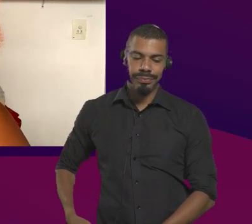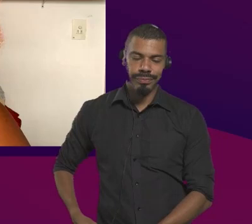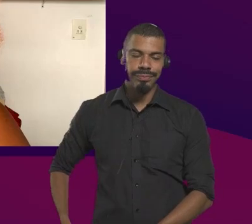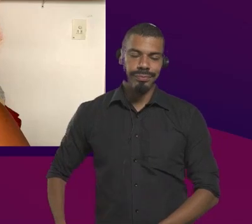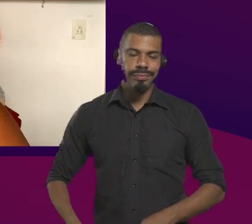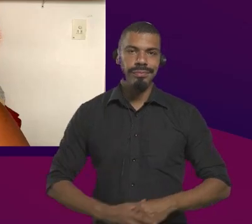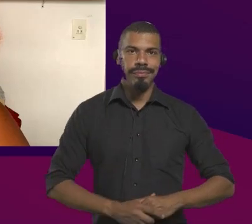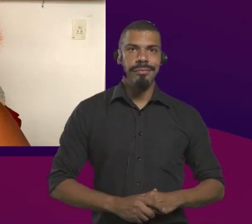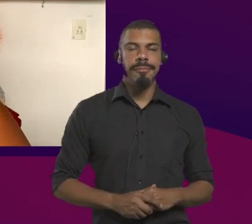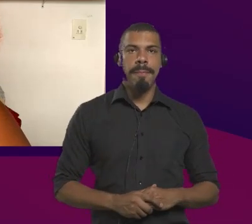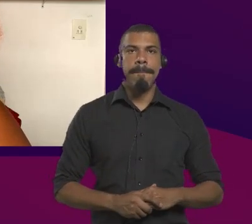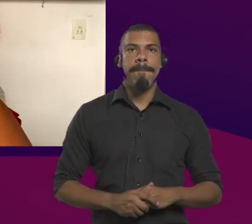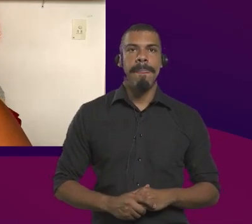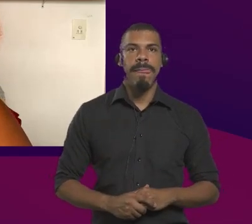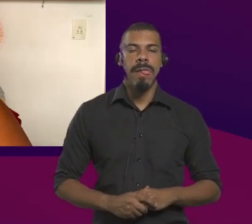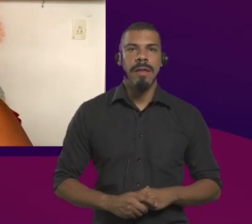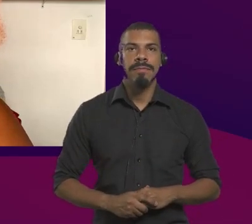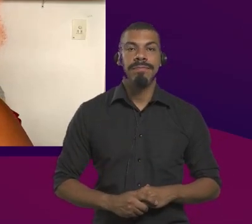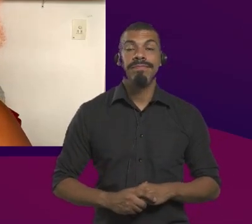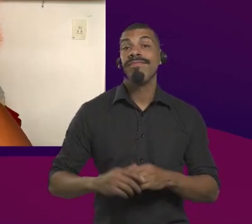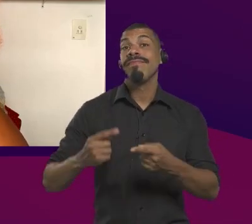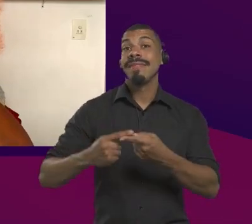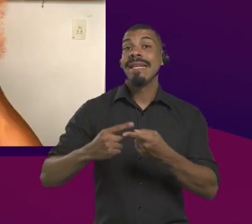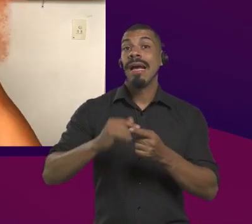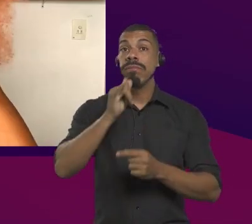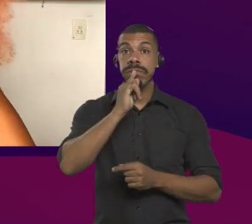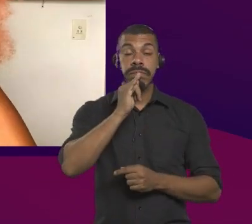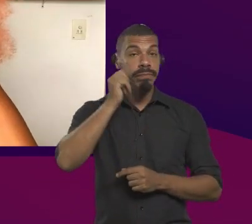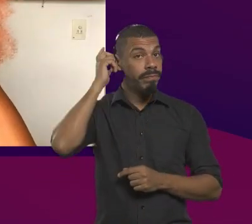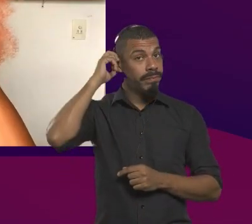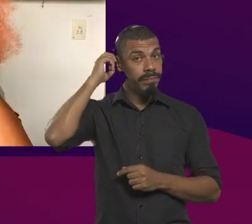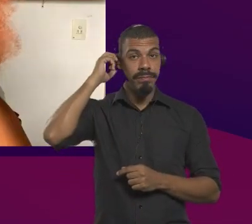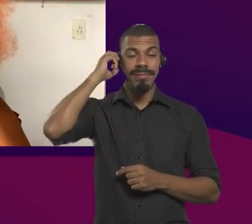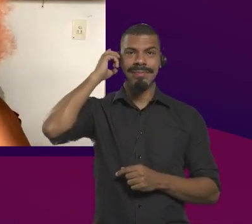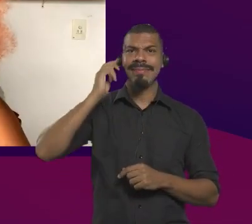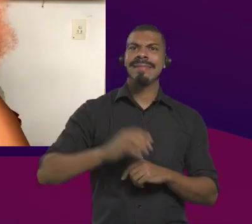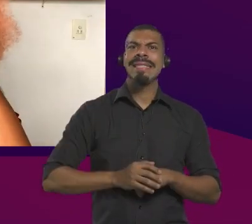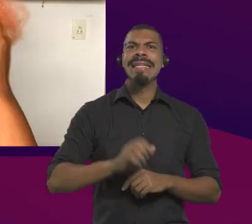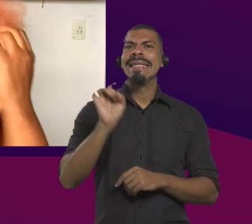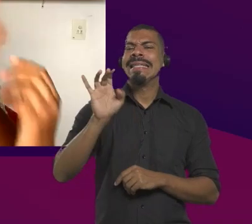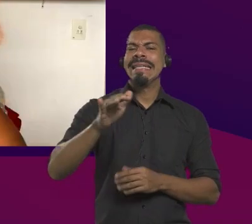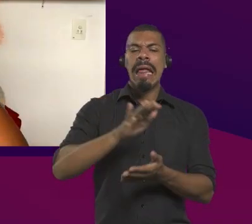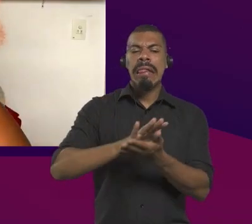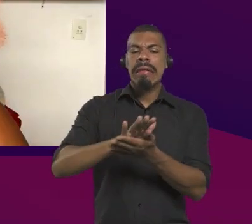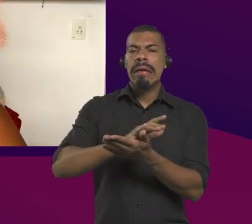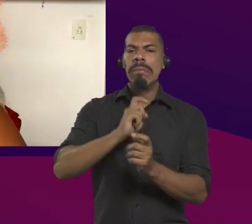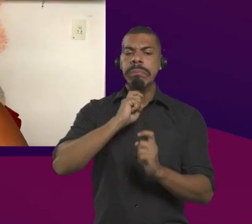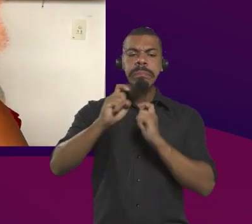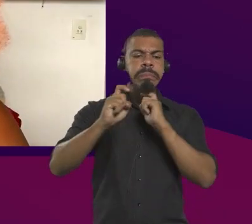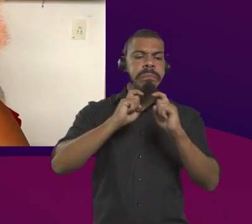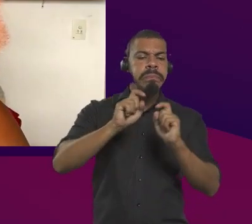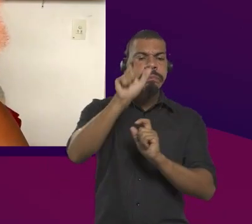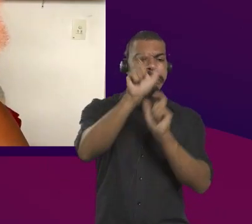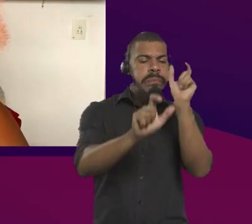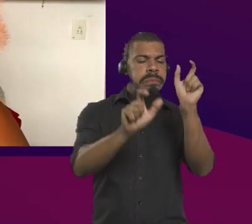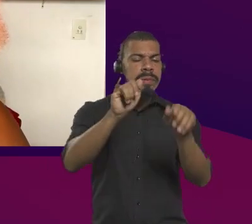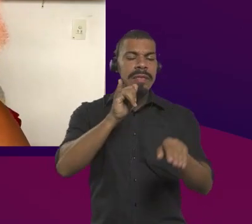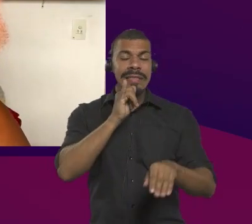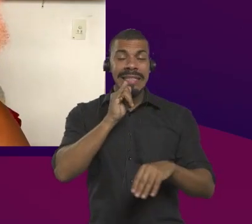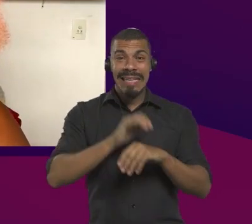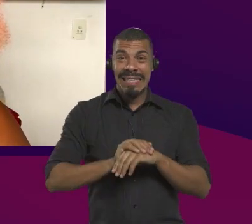e ela não gosta do corpo dela e ela precisa emagrecer e não tem nada de errado com querer emagrecer desde que você